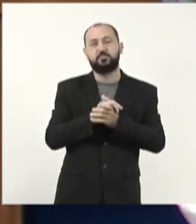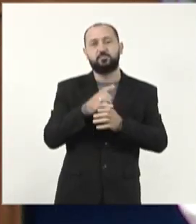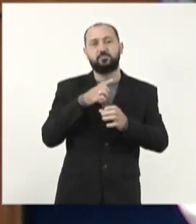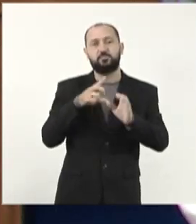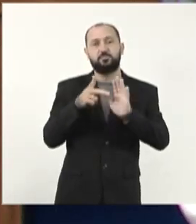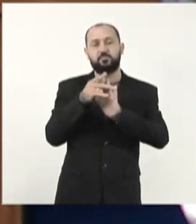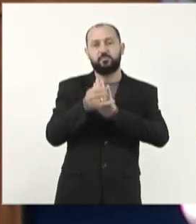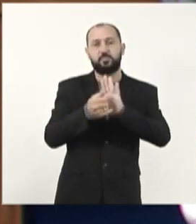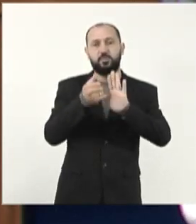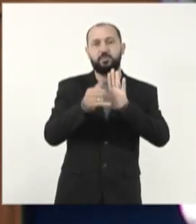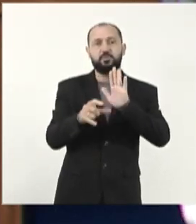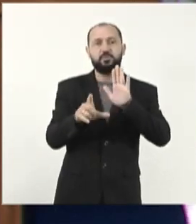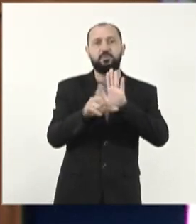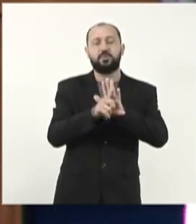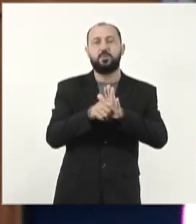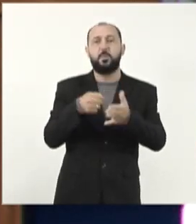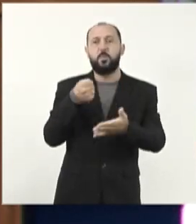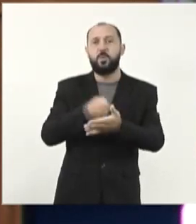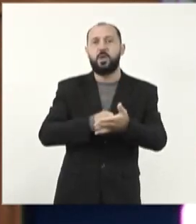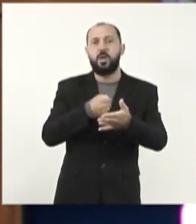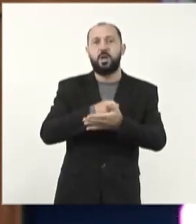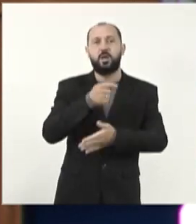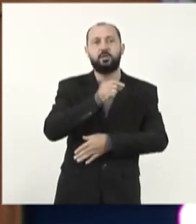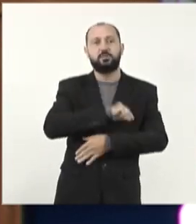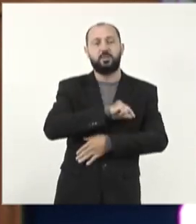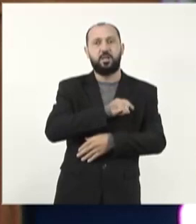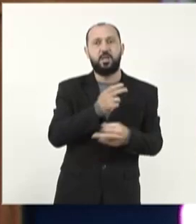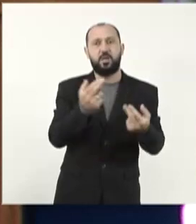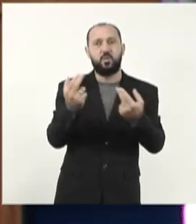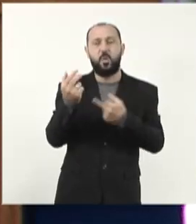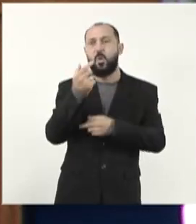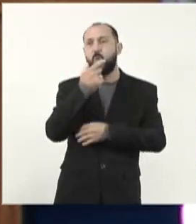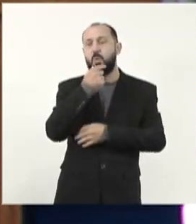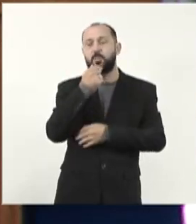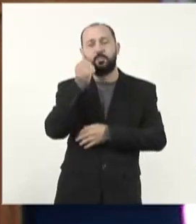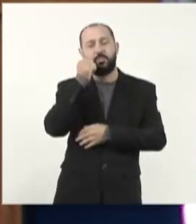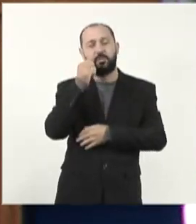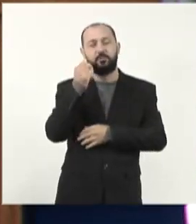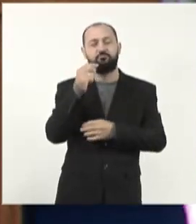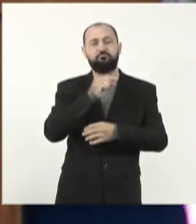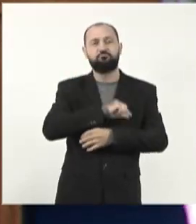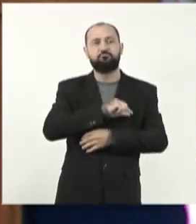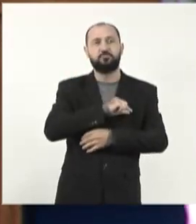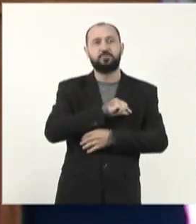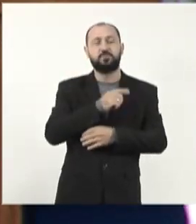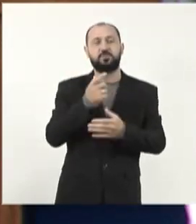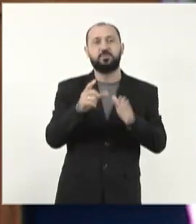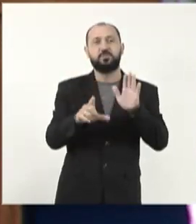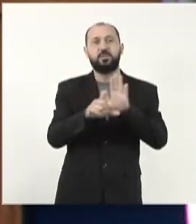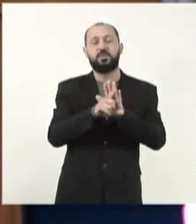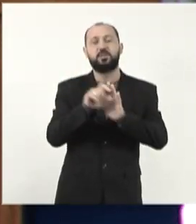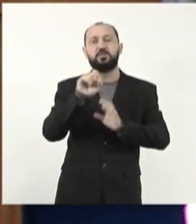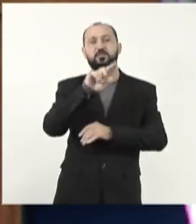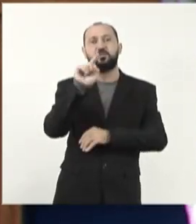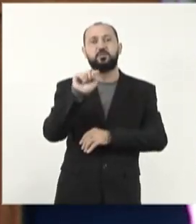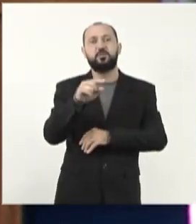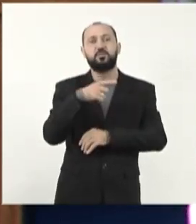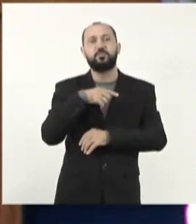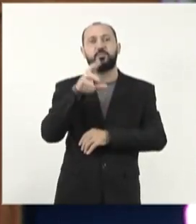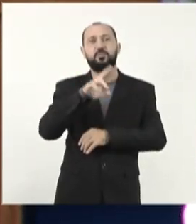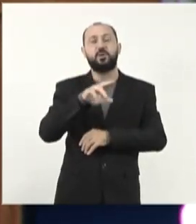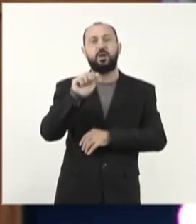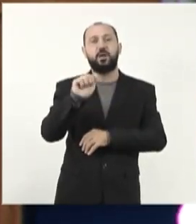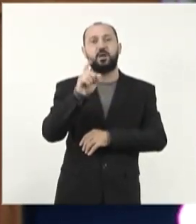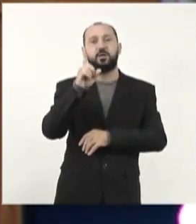de lei para garantir salários iguais entre homens e mulheres, e essa lei hoje está sendo questionada por meio de uma